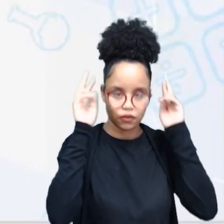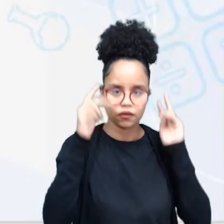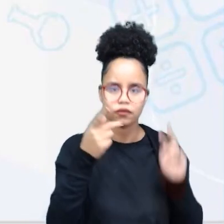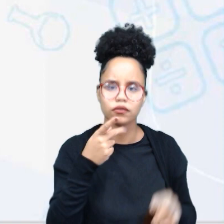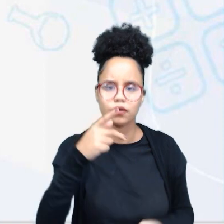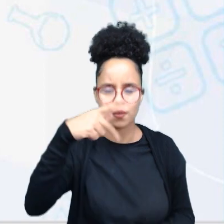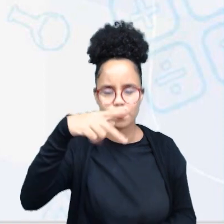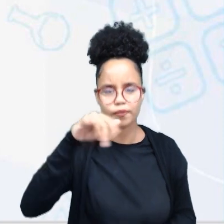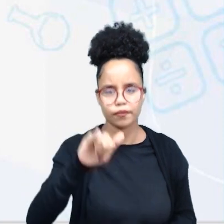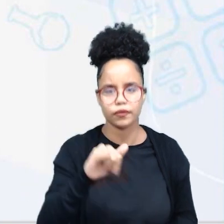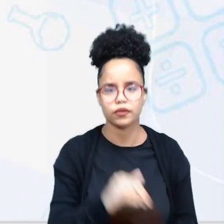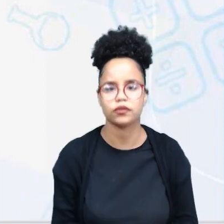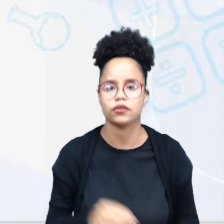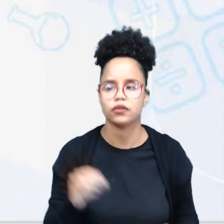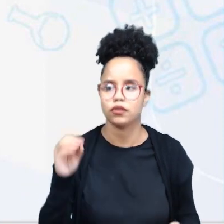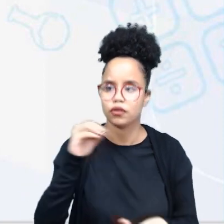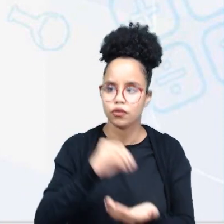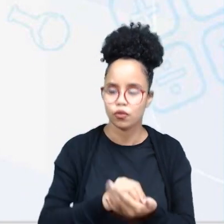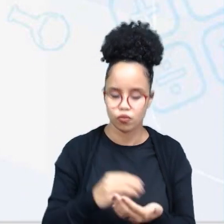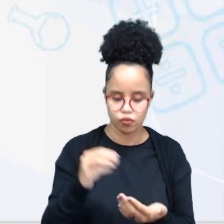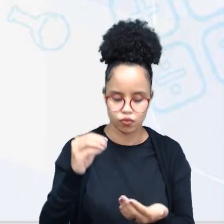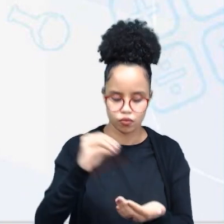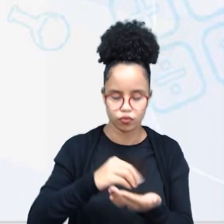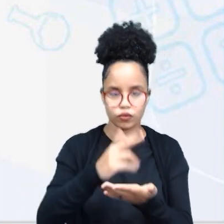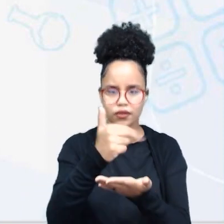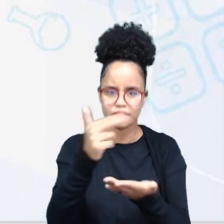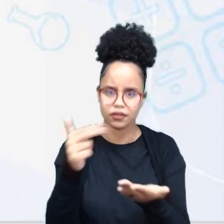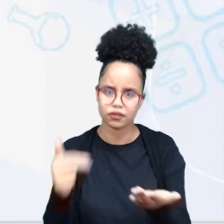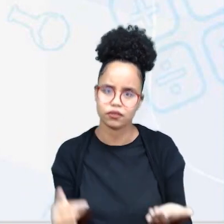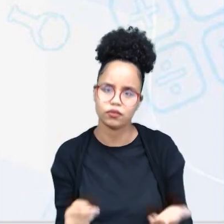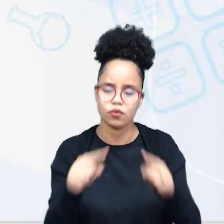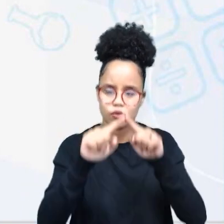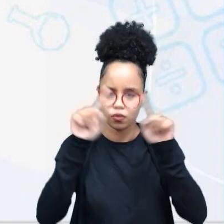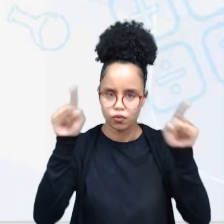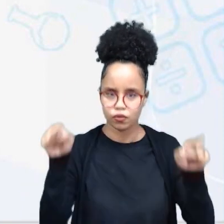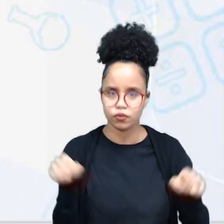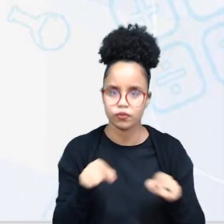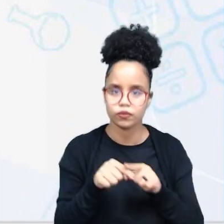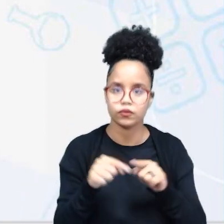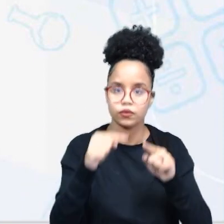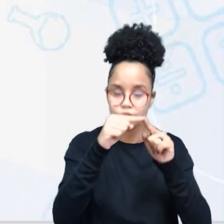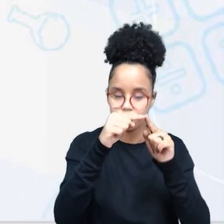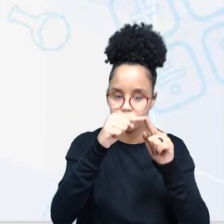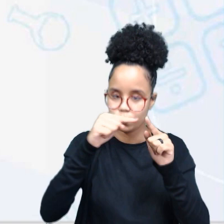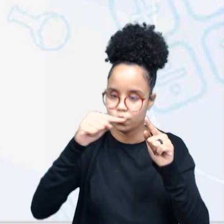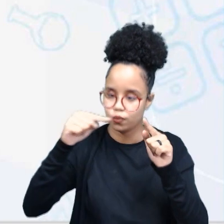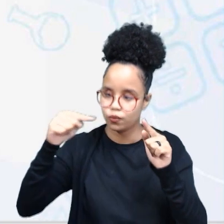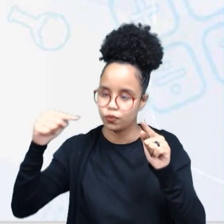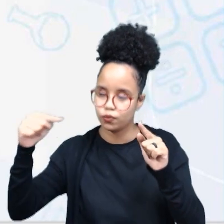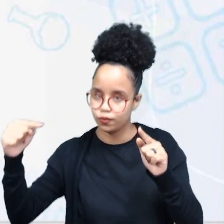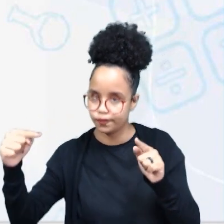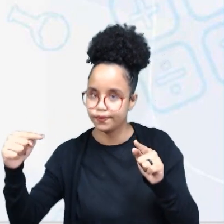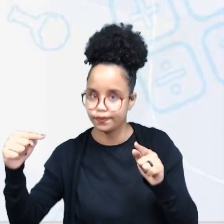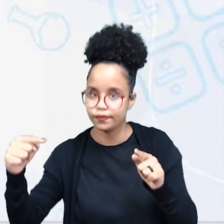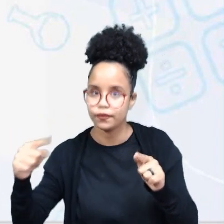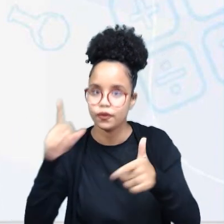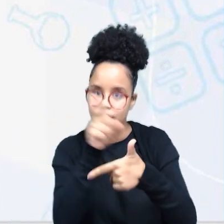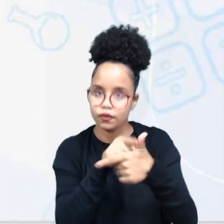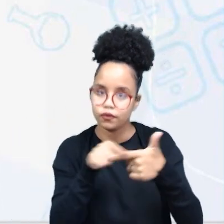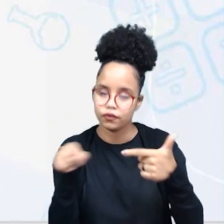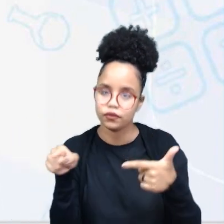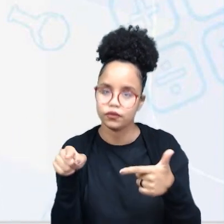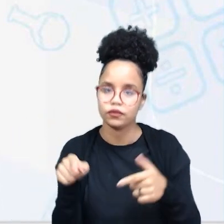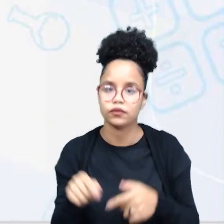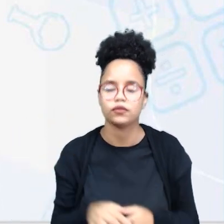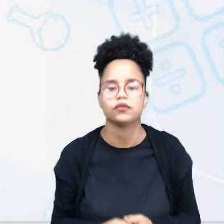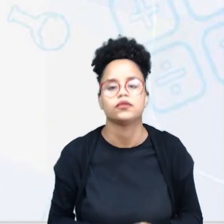3,14 aí tá mais ou menos o que o desenho do que ele fez né ele pegou o comprimento é que o perímetro da circunferência dividiu pelo diâmetro